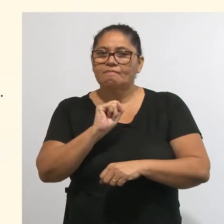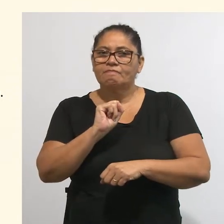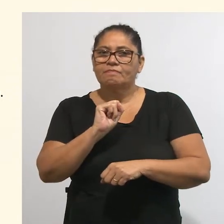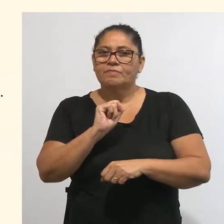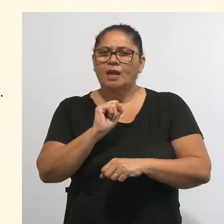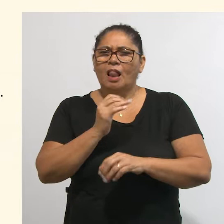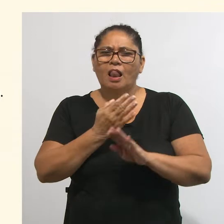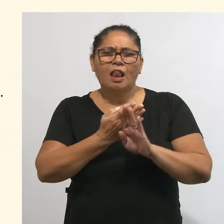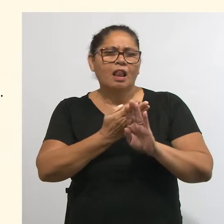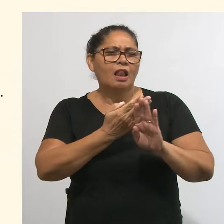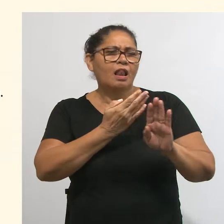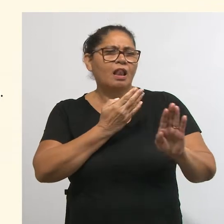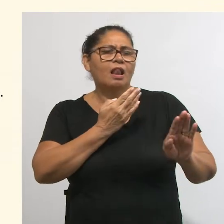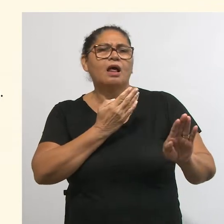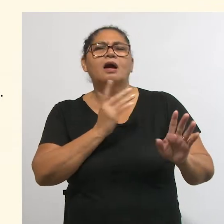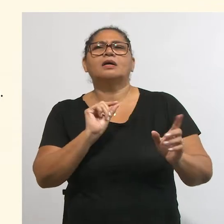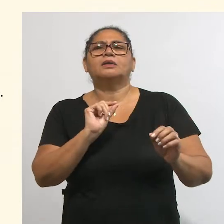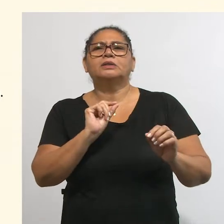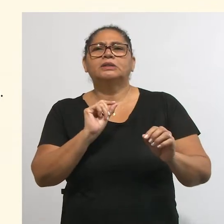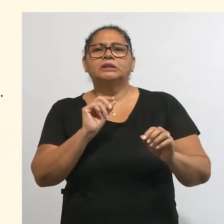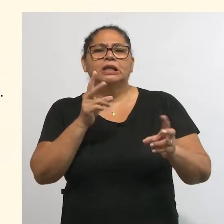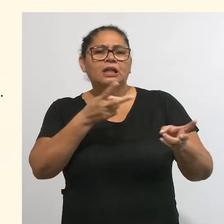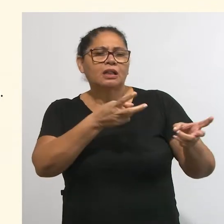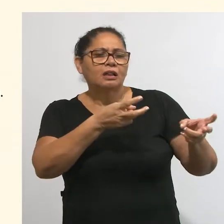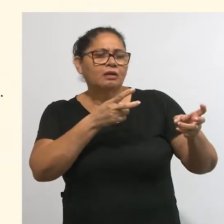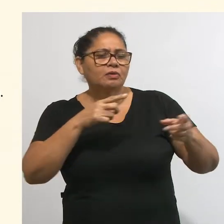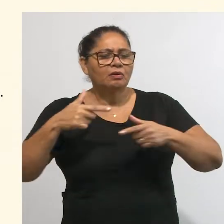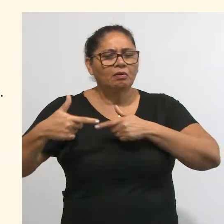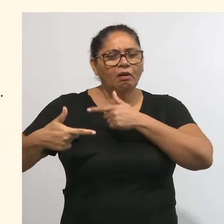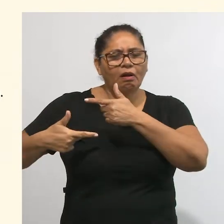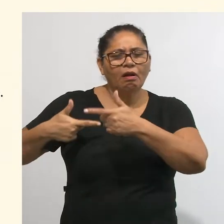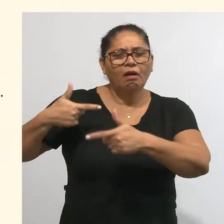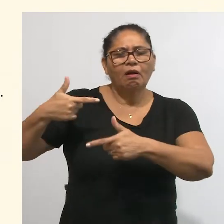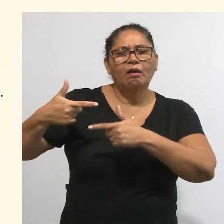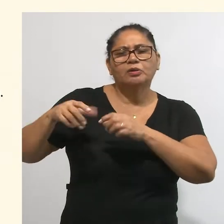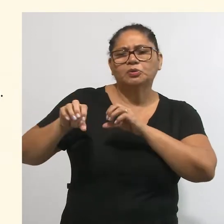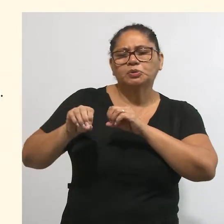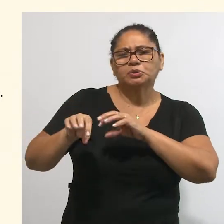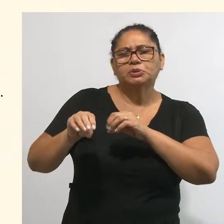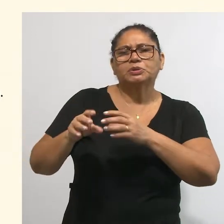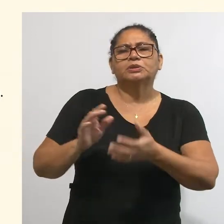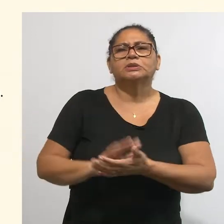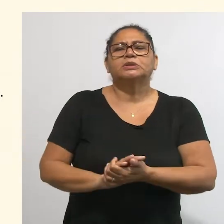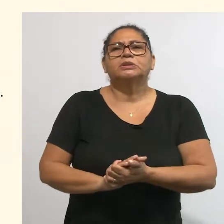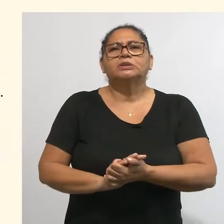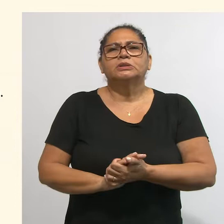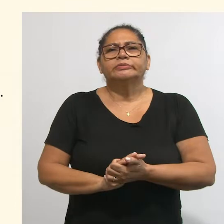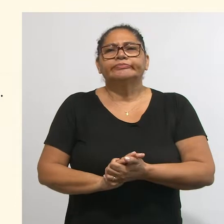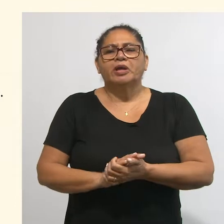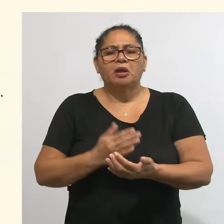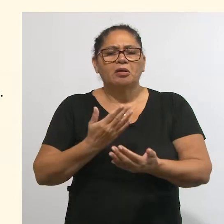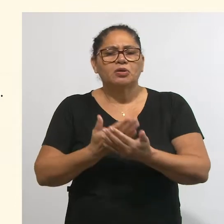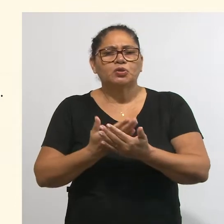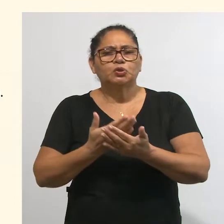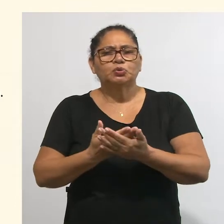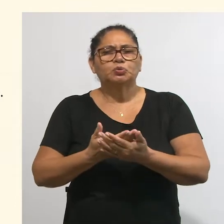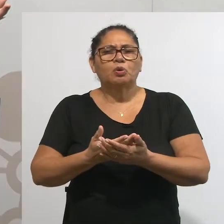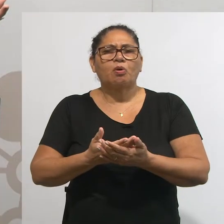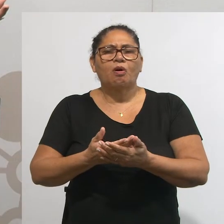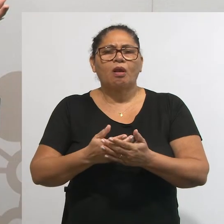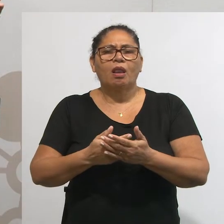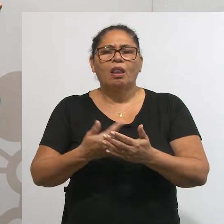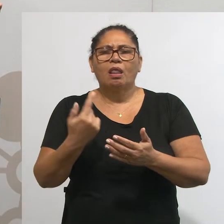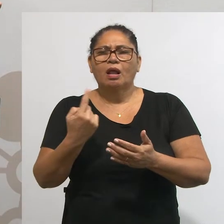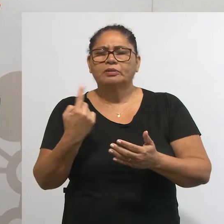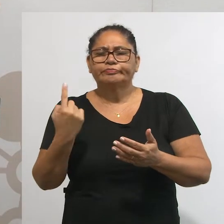ela se distancia da visão tradicional de ensino, que foi a visão que a gente estudou lá